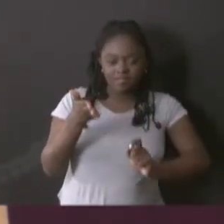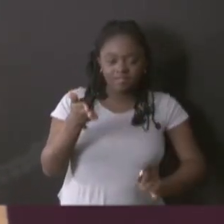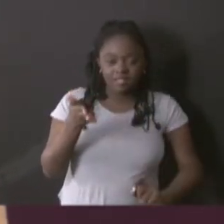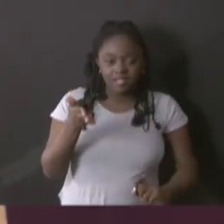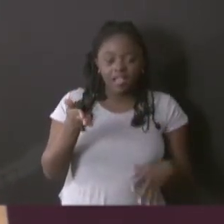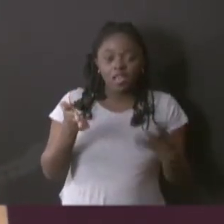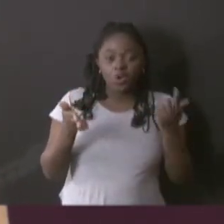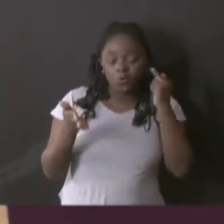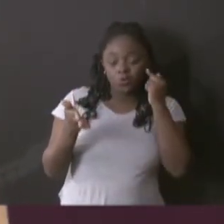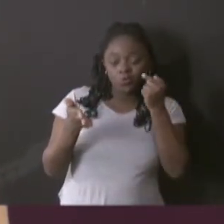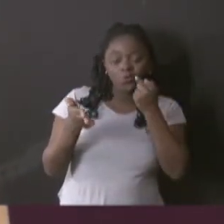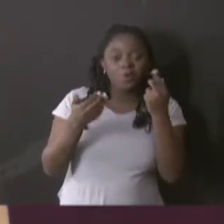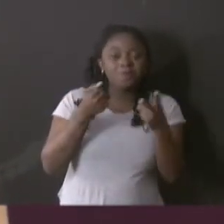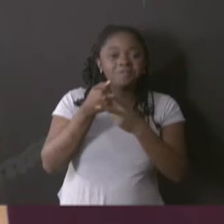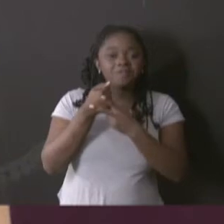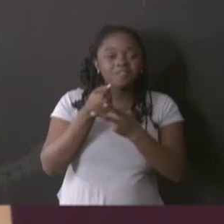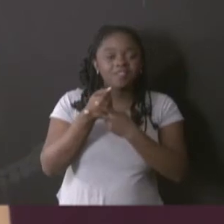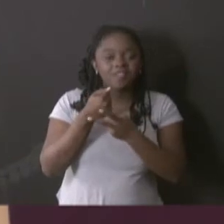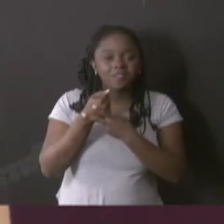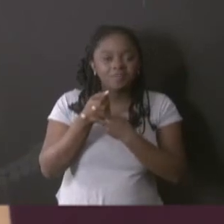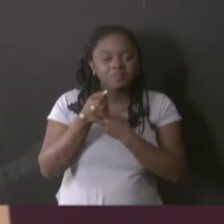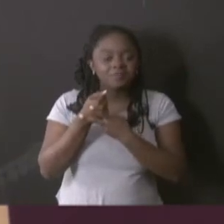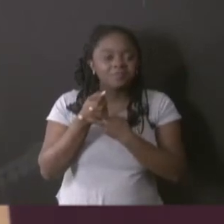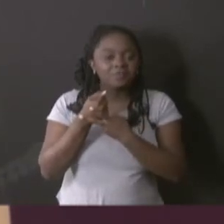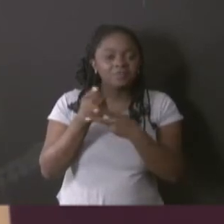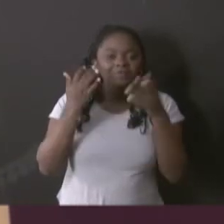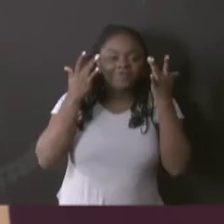ele não conjuga verbo, é sempre